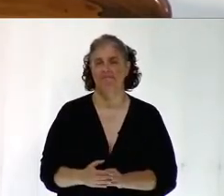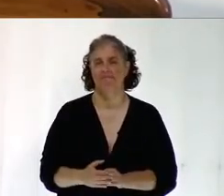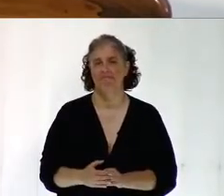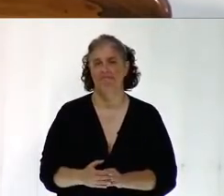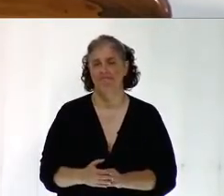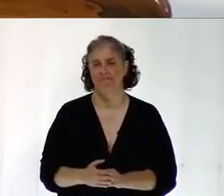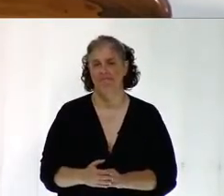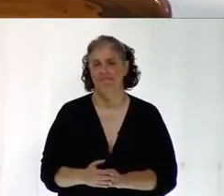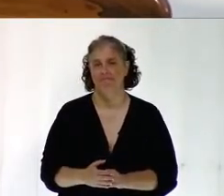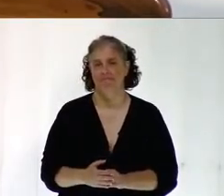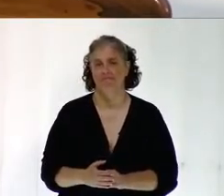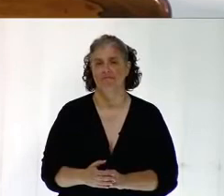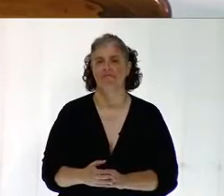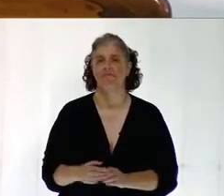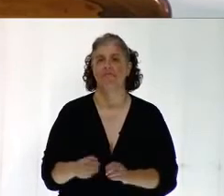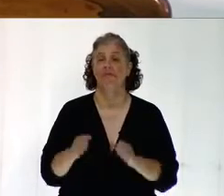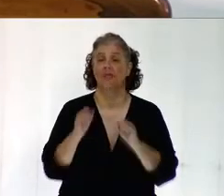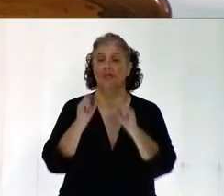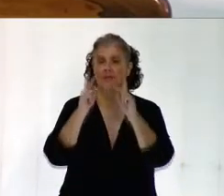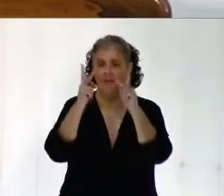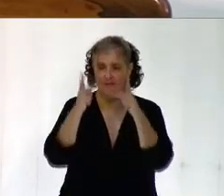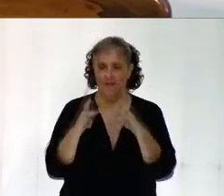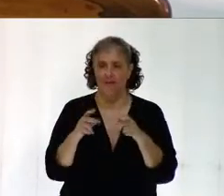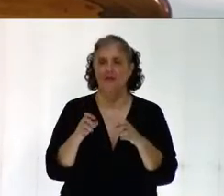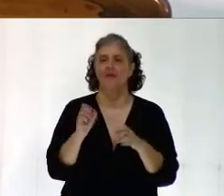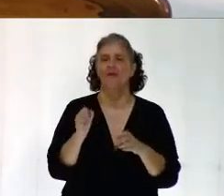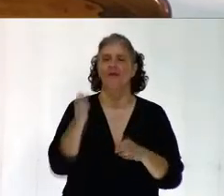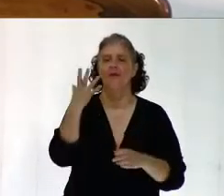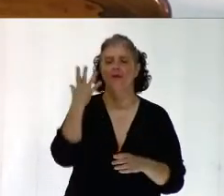presas fáceis para o tentador